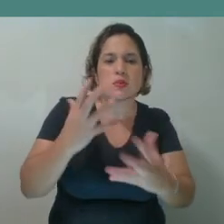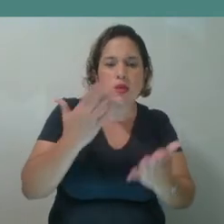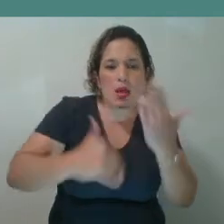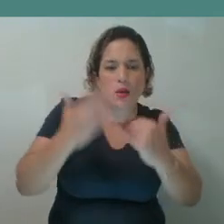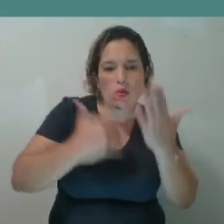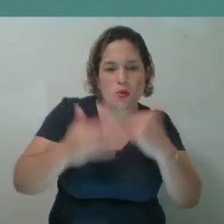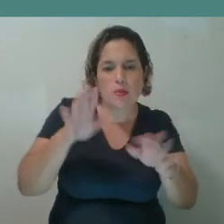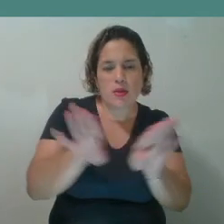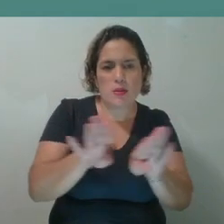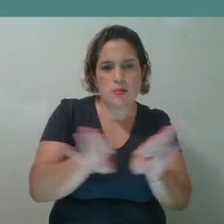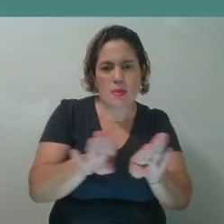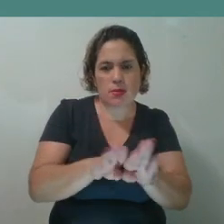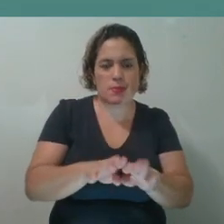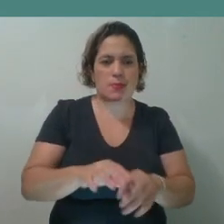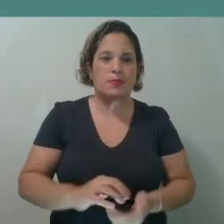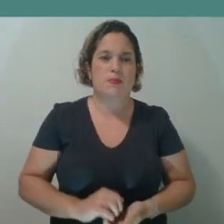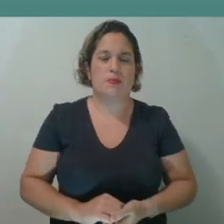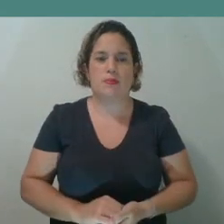predadores.